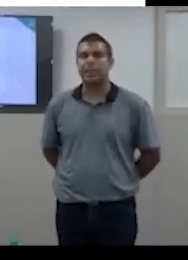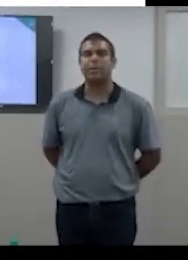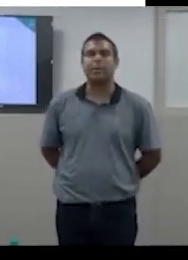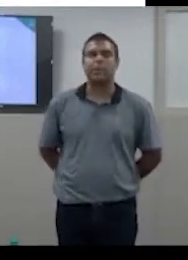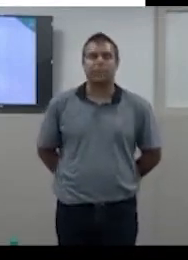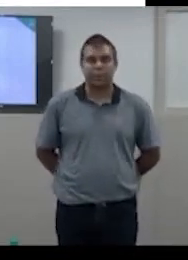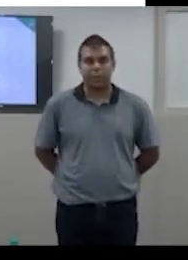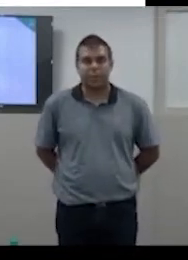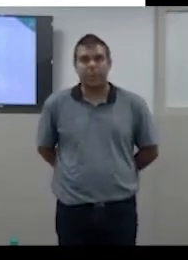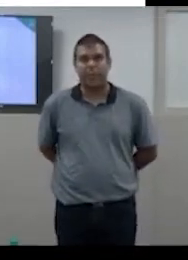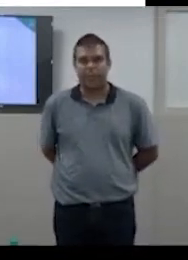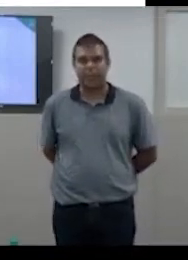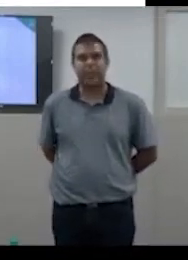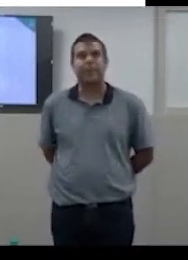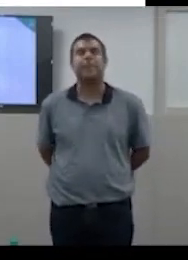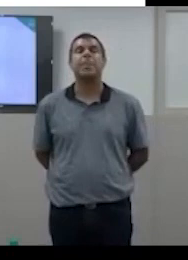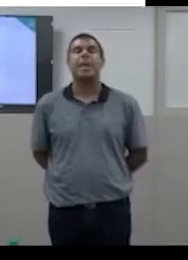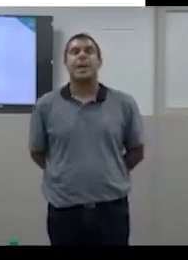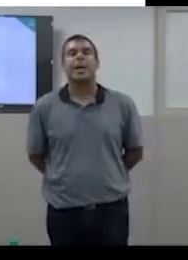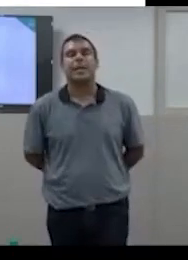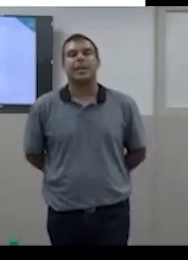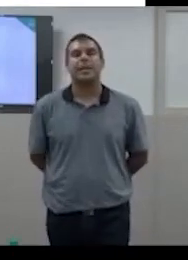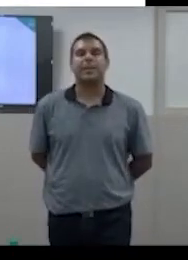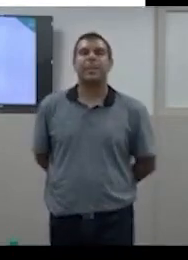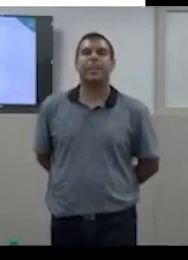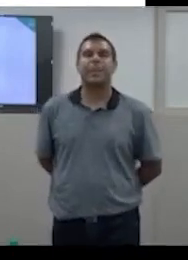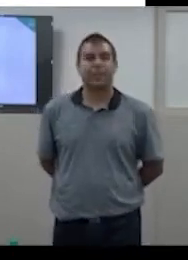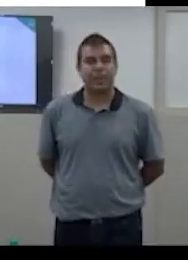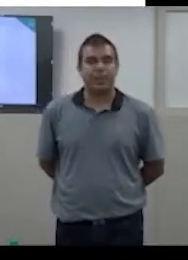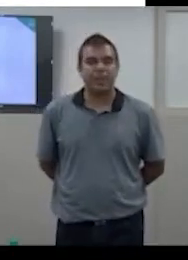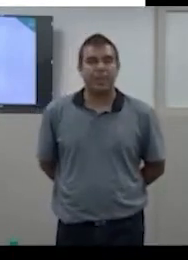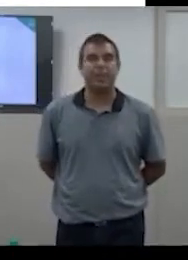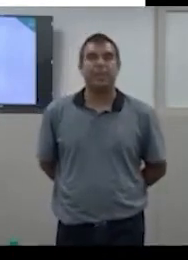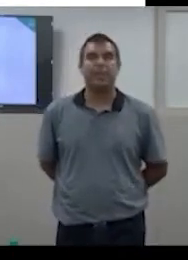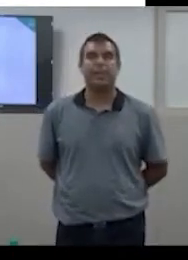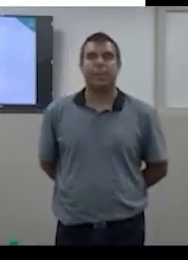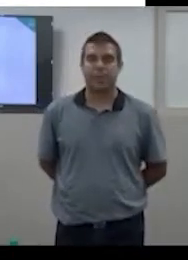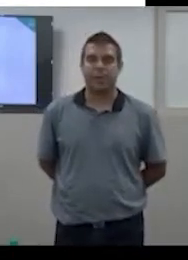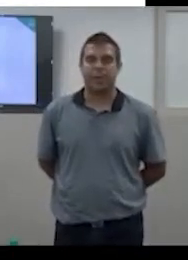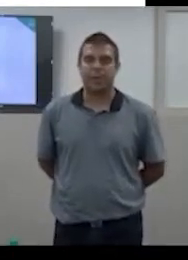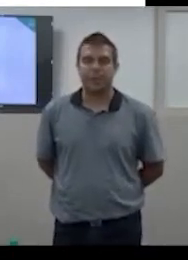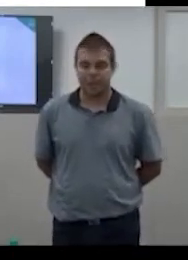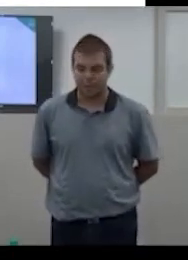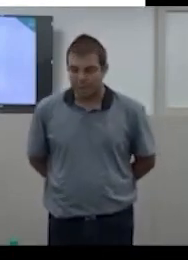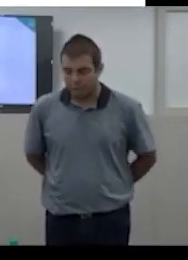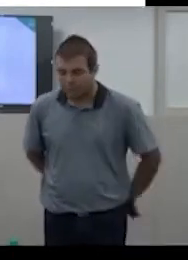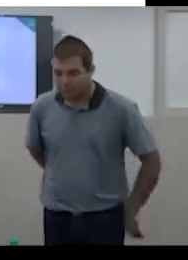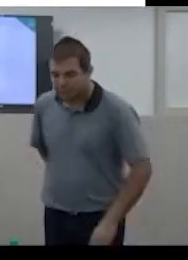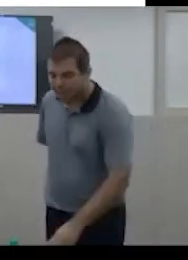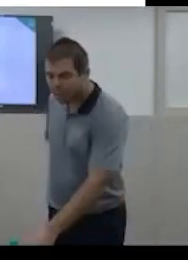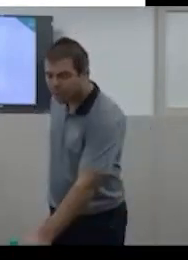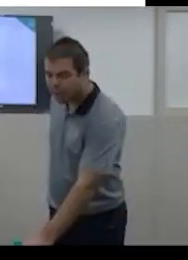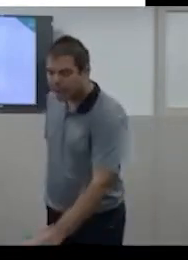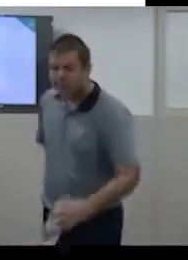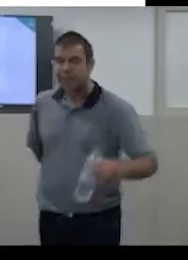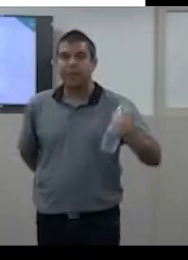você acaba trabalhando com isso dentro das correspondências, certo? Ali, de C para D, você também vai ter uma fase líquida desse componente. No caso da água, essa